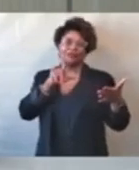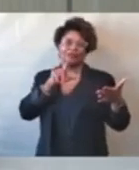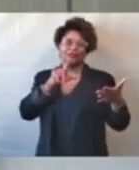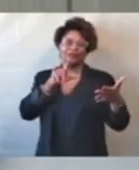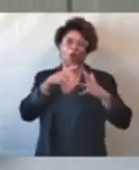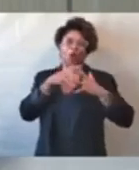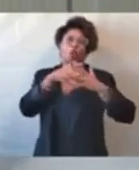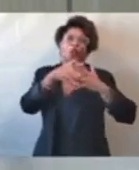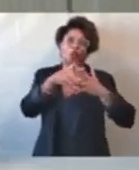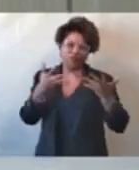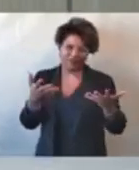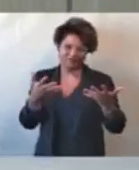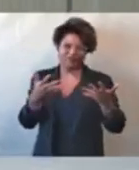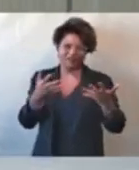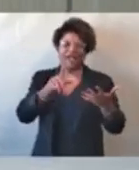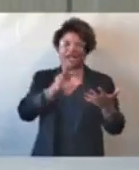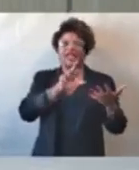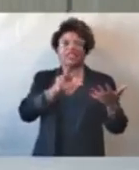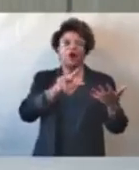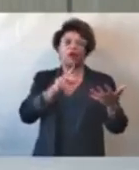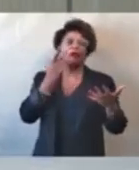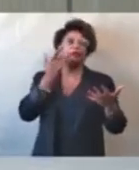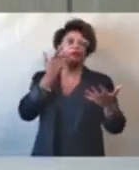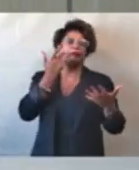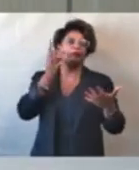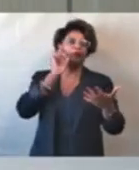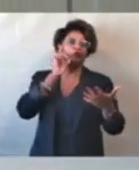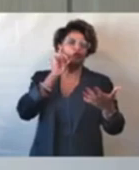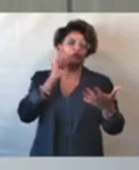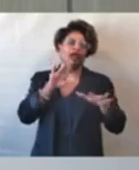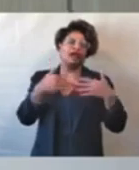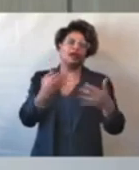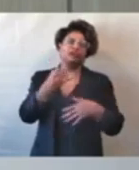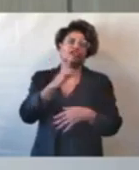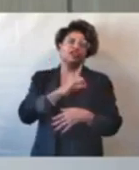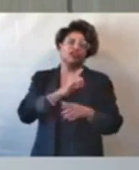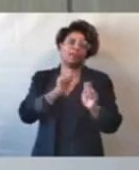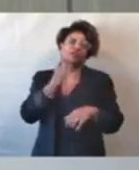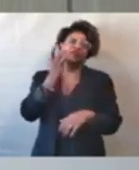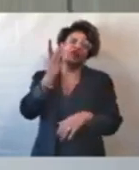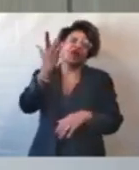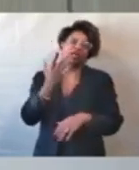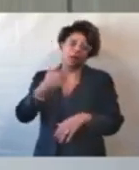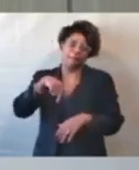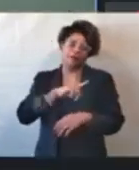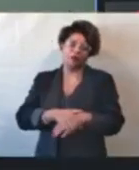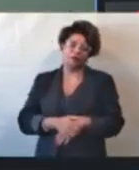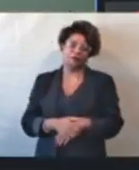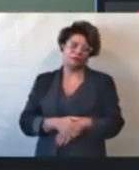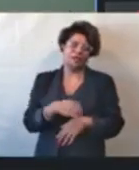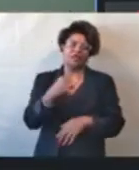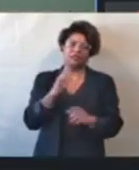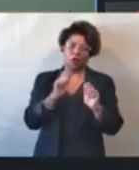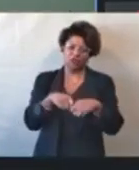nisso todos os dias, logicamente isso facilitaria a nossa vida. Se for possível, eu agradeço. Tá? A gente pode mandar como